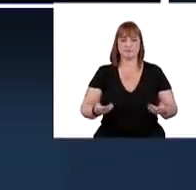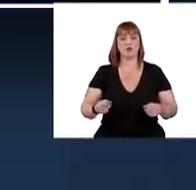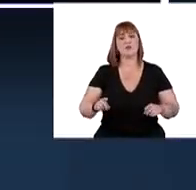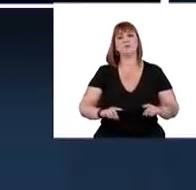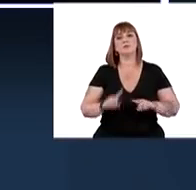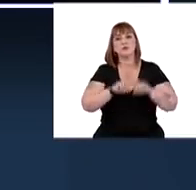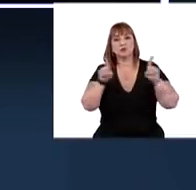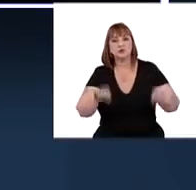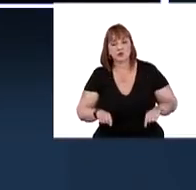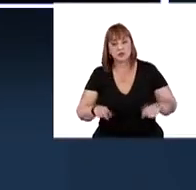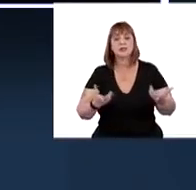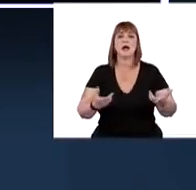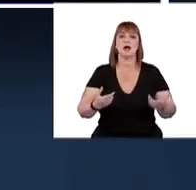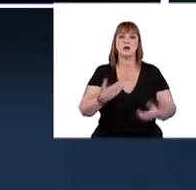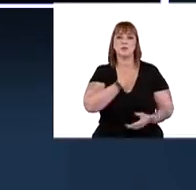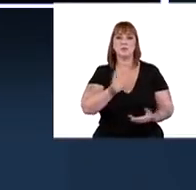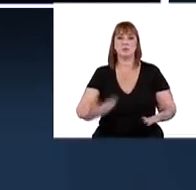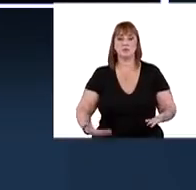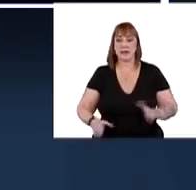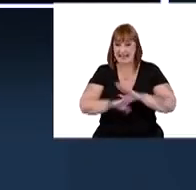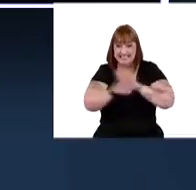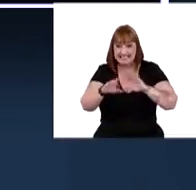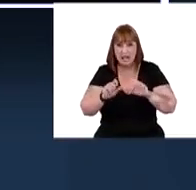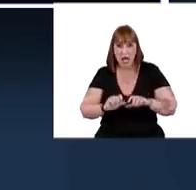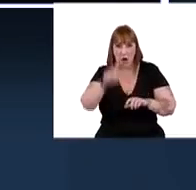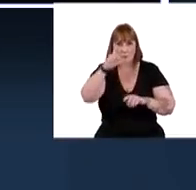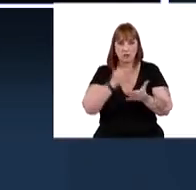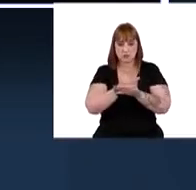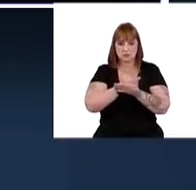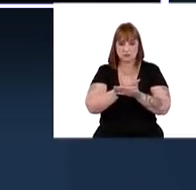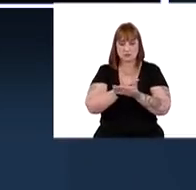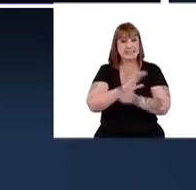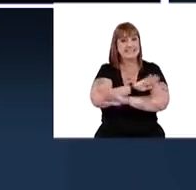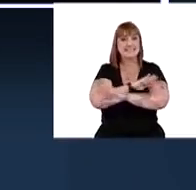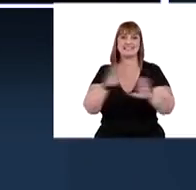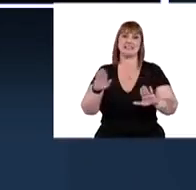impostos? Sem aumento de impostos, Mariana, porque justamente